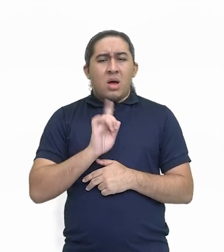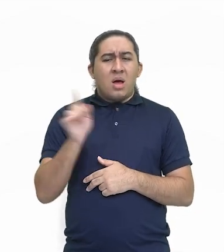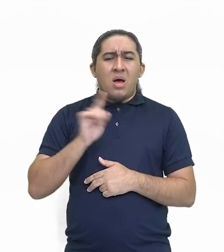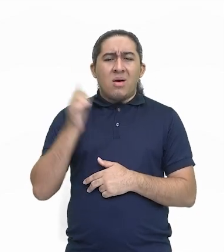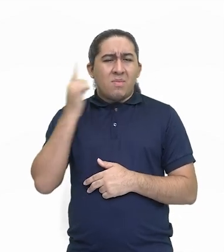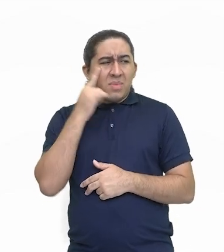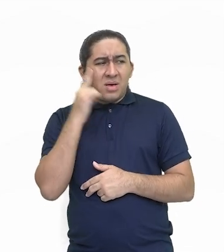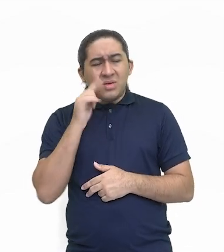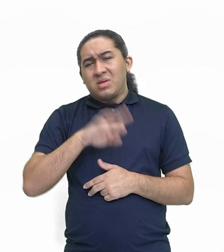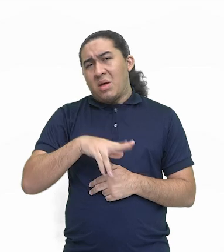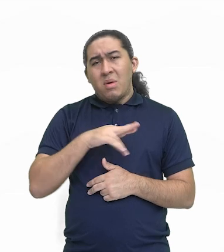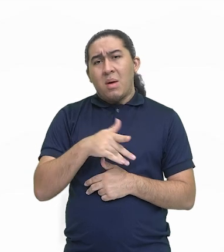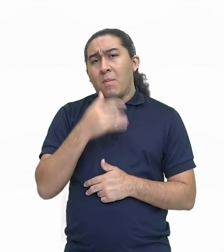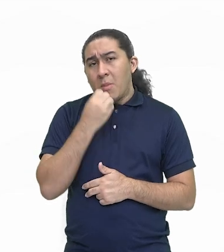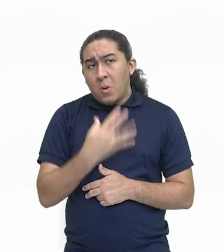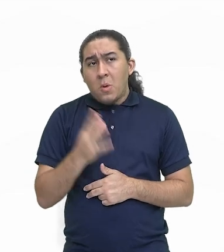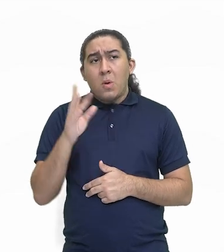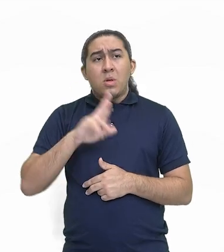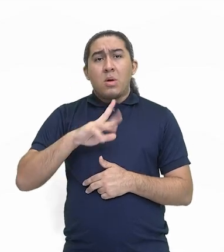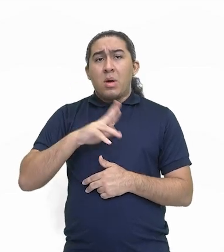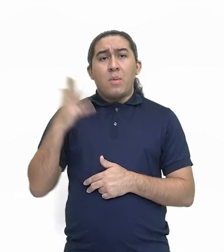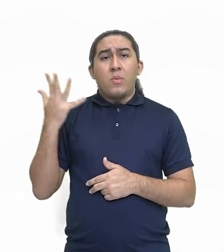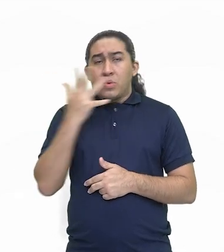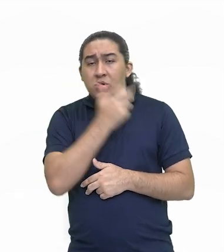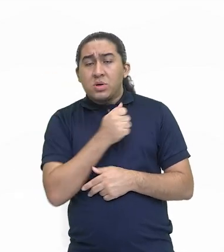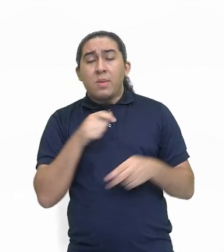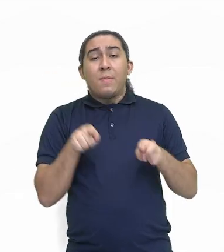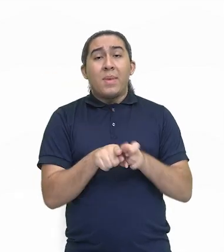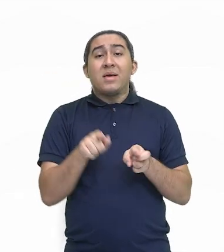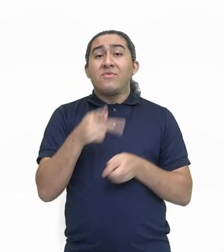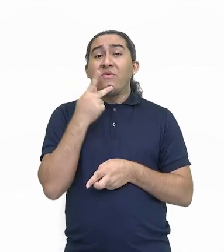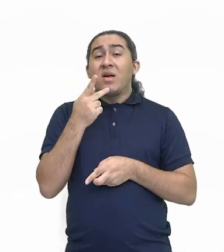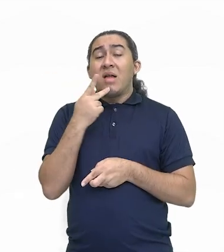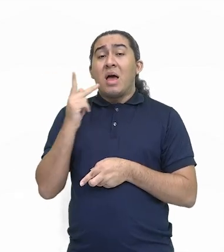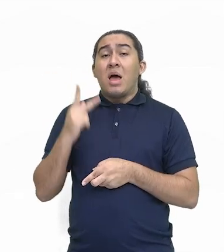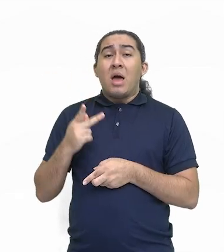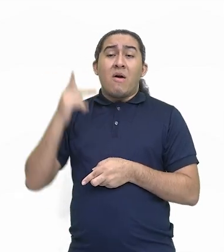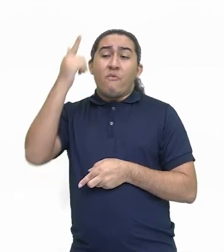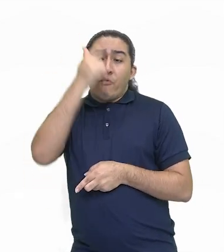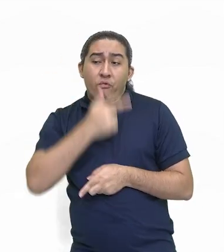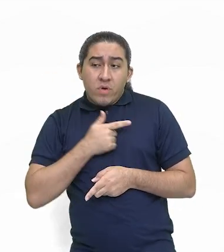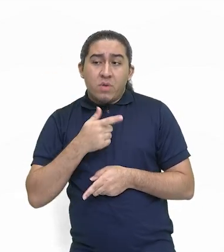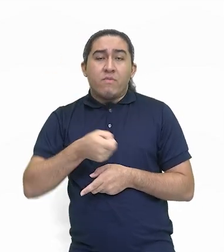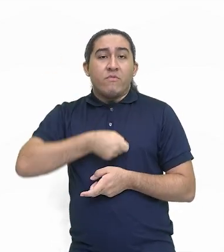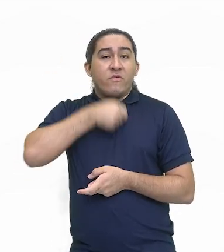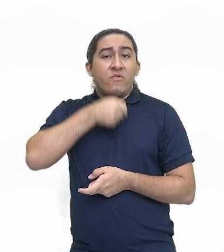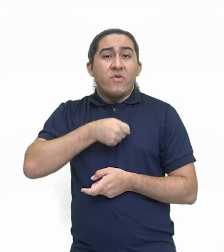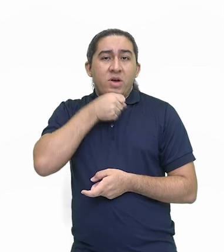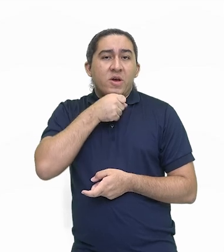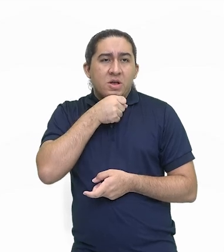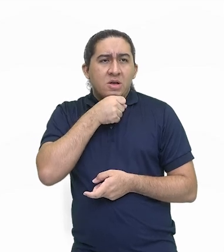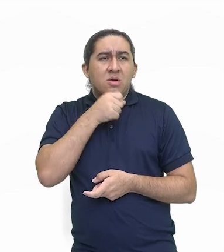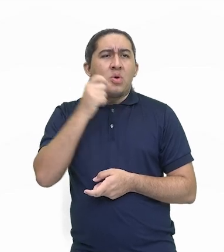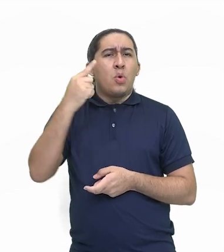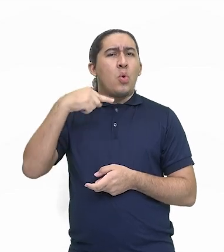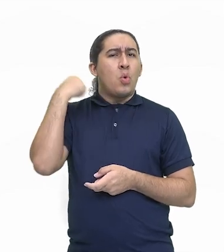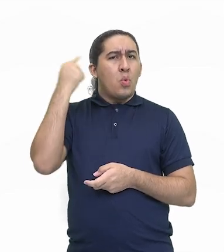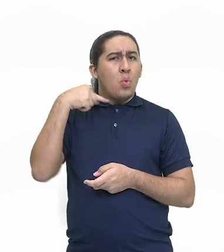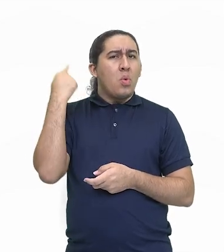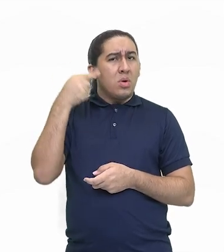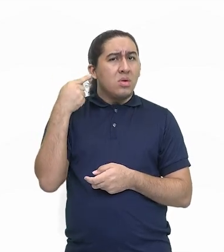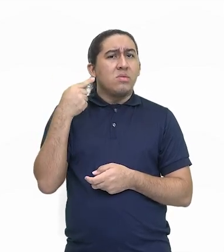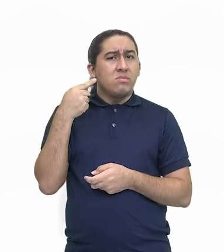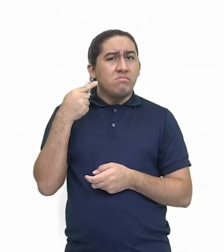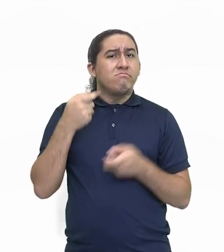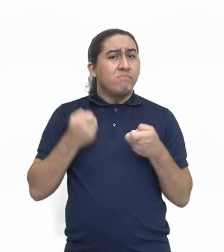não acho bonita a pessoa e tal, mas chamar a senhora feia, velha e louca já é